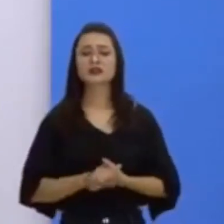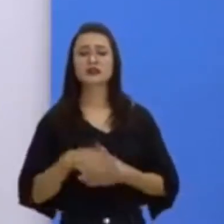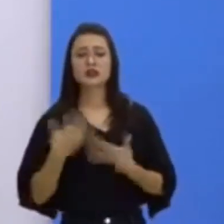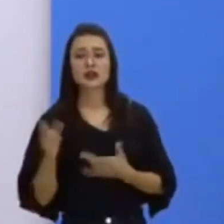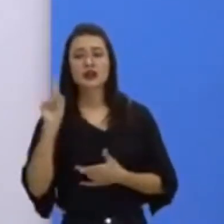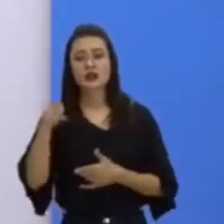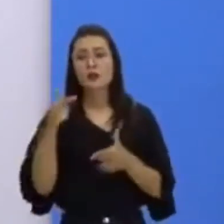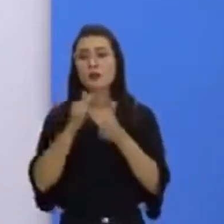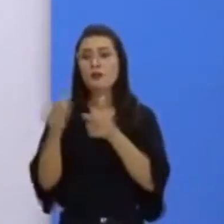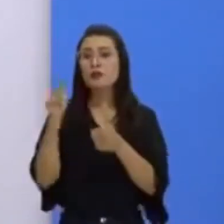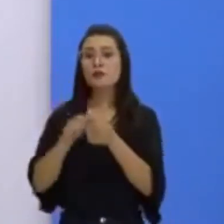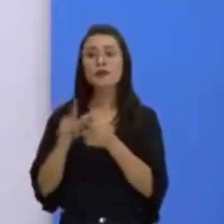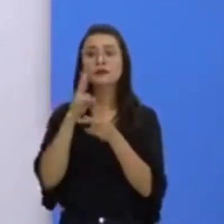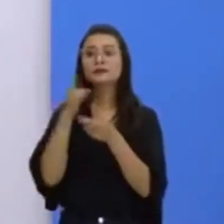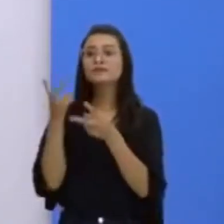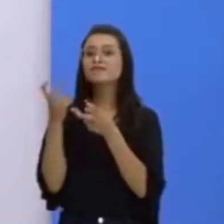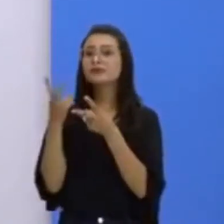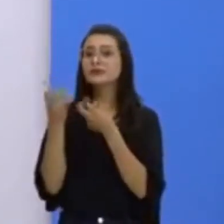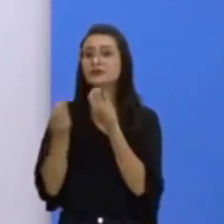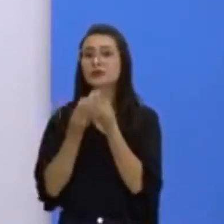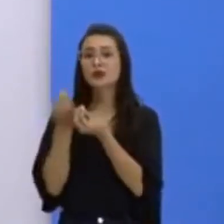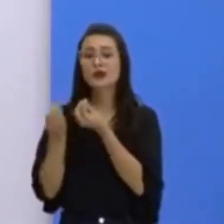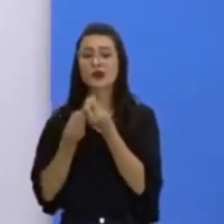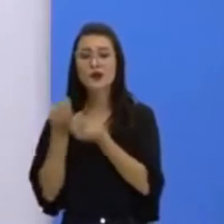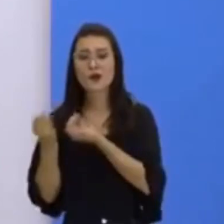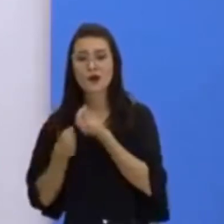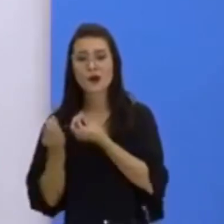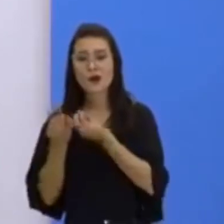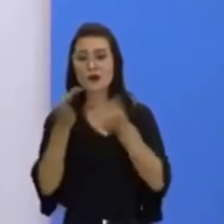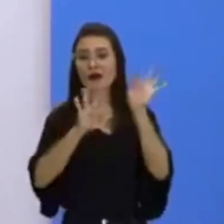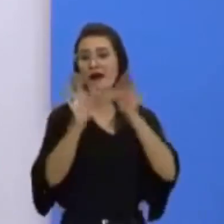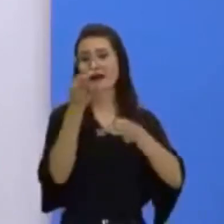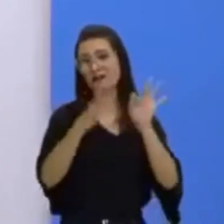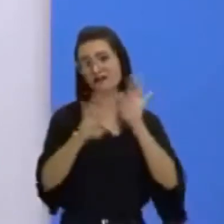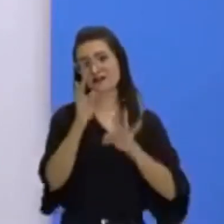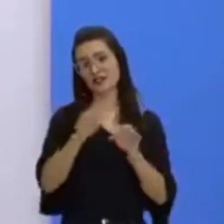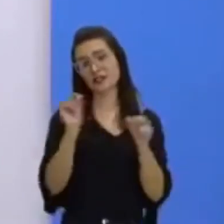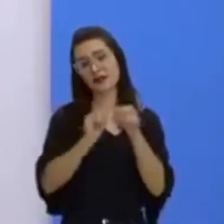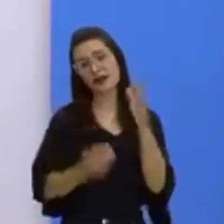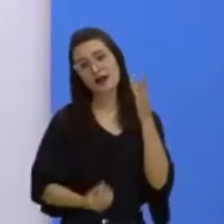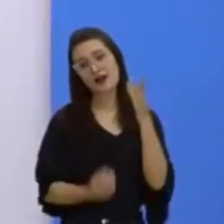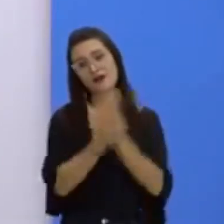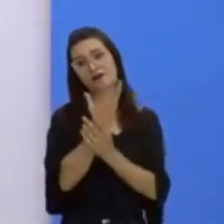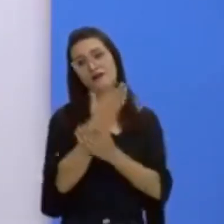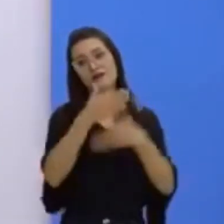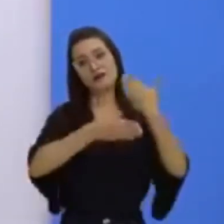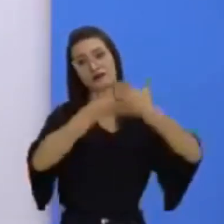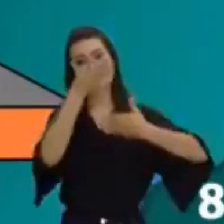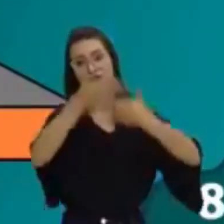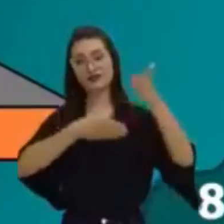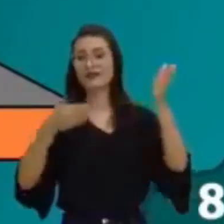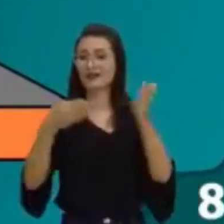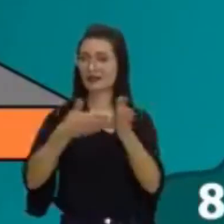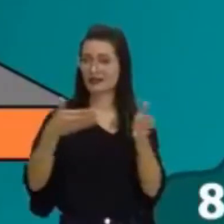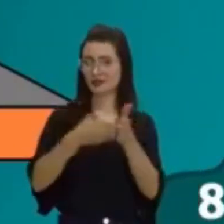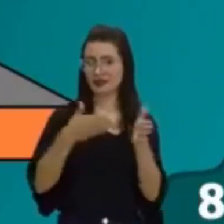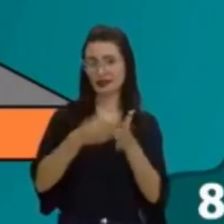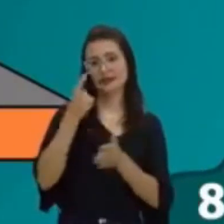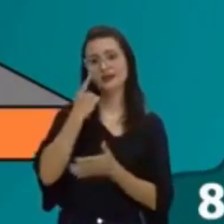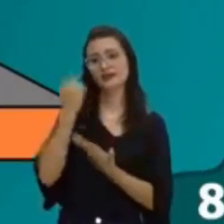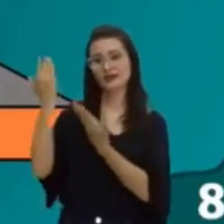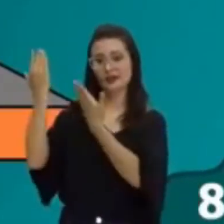que não foi observado a física da barragem. Vamos dar uma olhada aí no nosso quadro